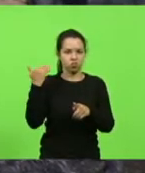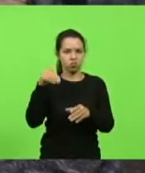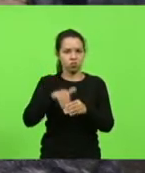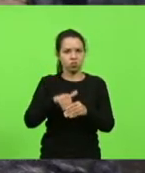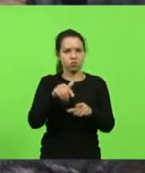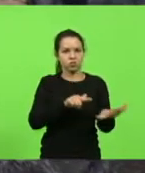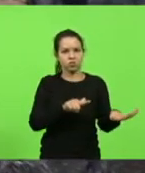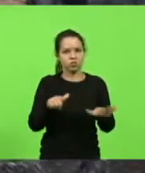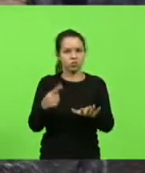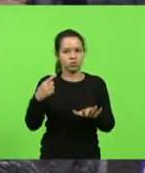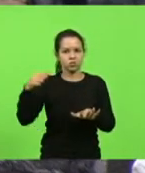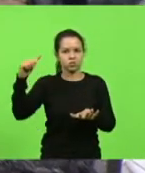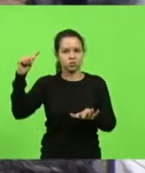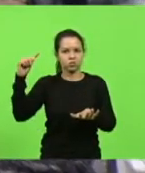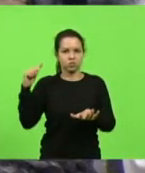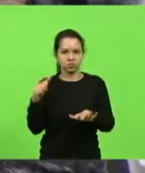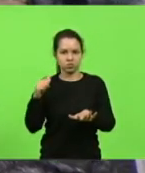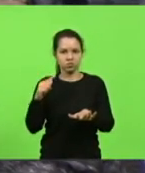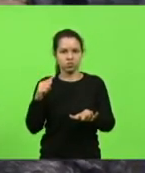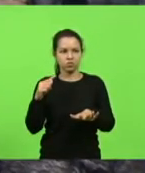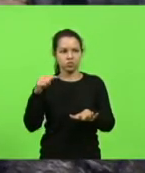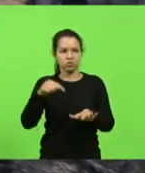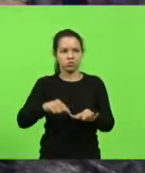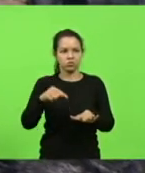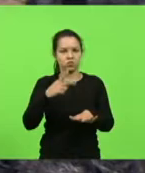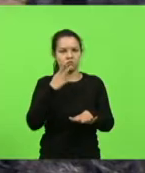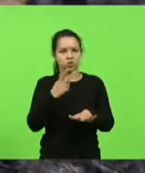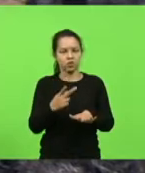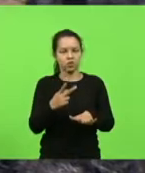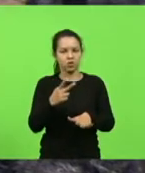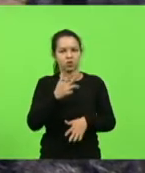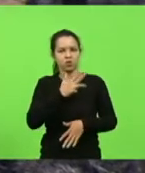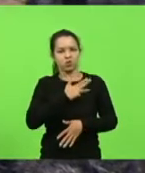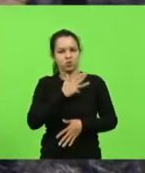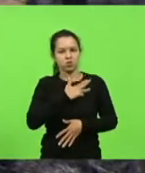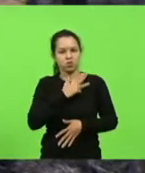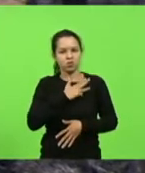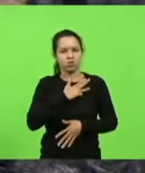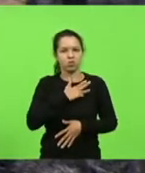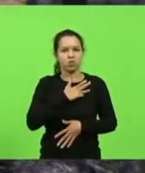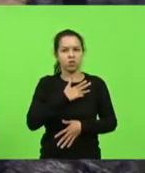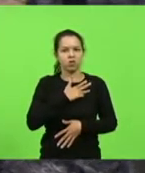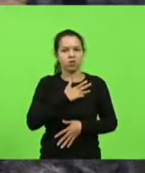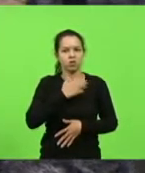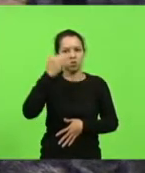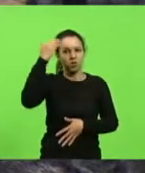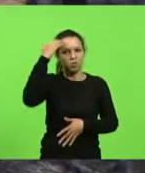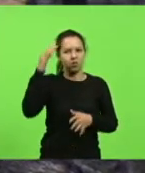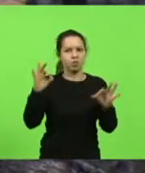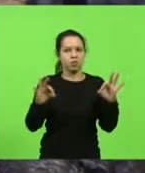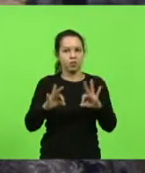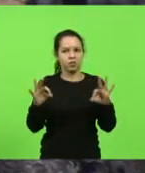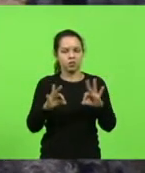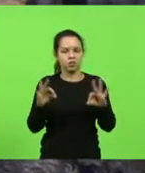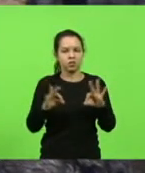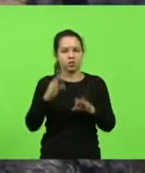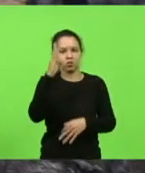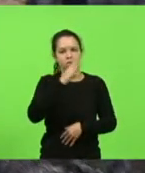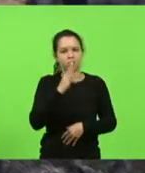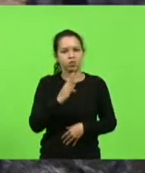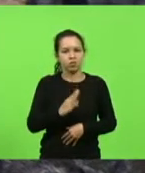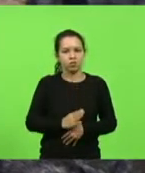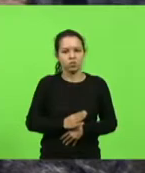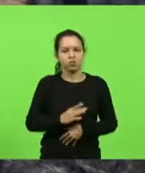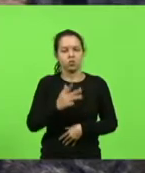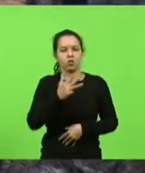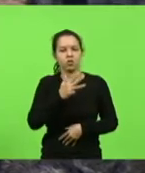aqui, né, falando, olha, o Lula é o sujeito mais inocente do Brasil, foi julgado, a Dilma é inocente, o Moisés